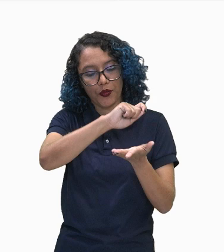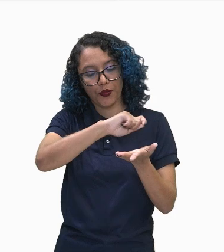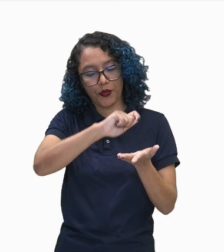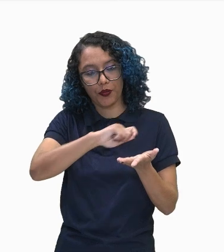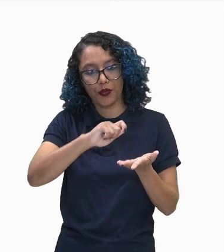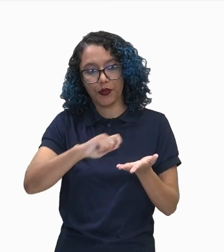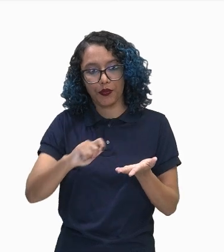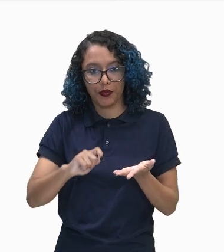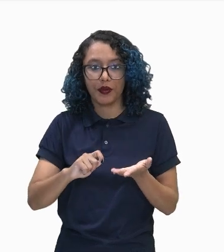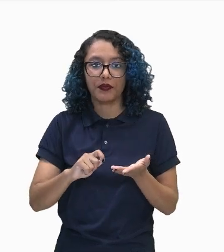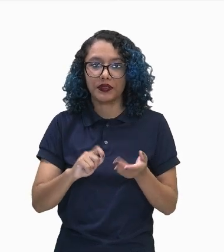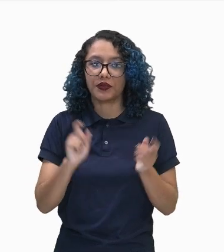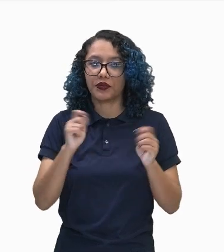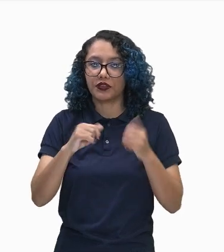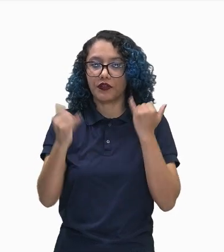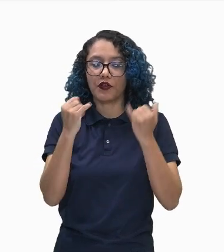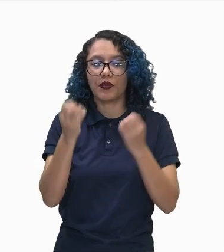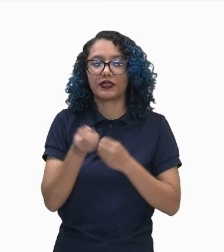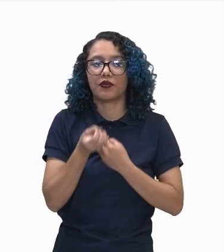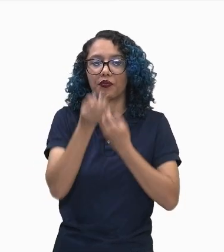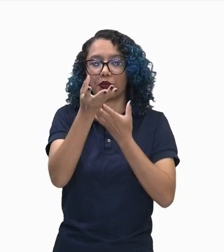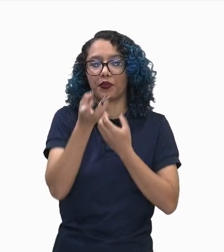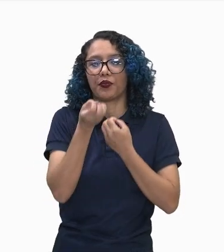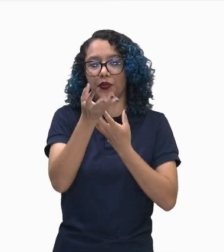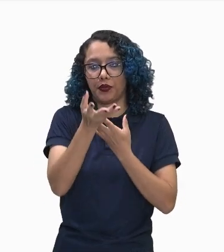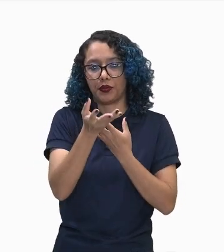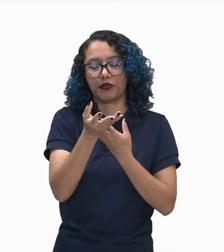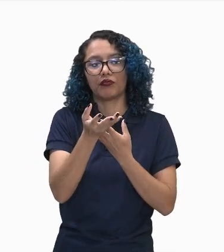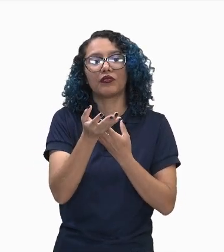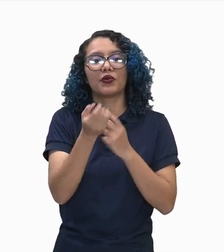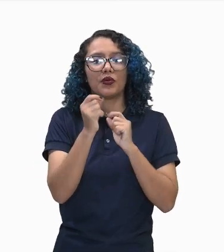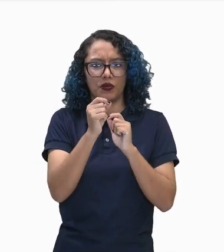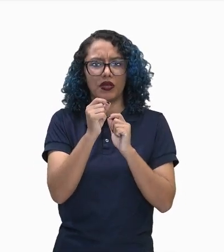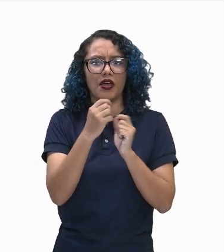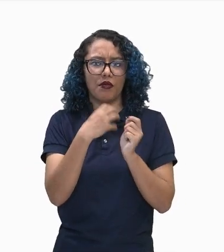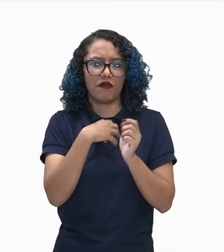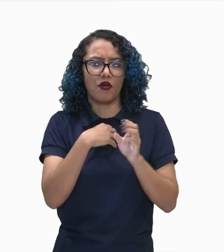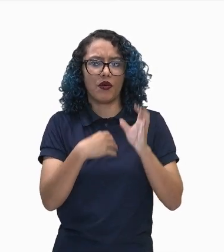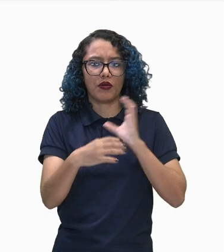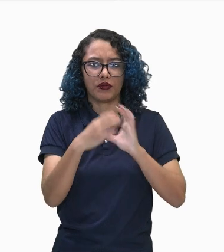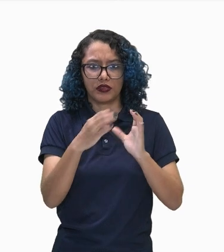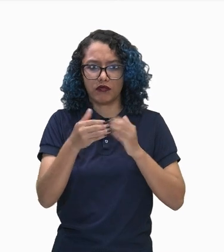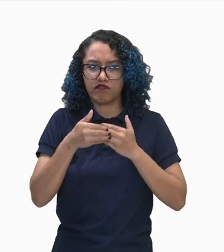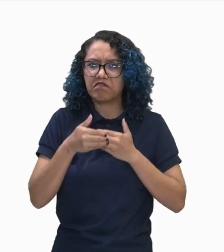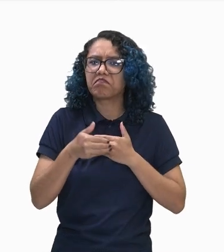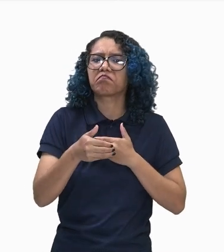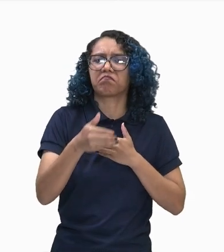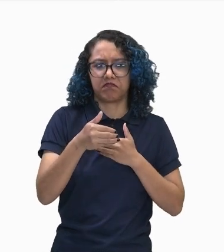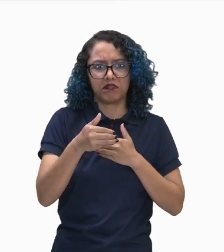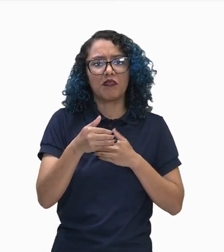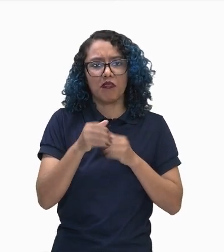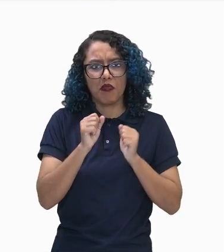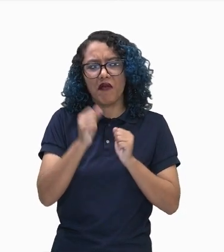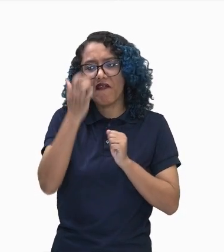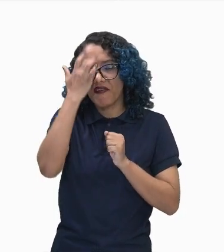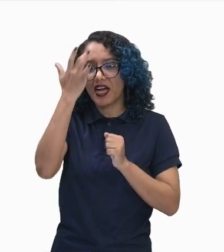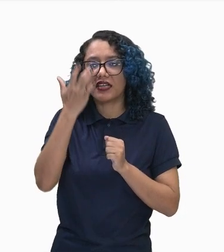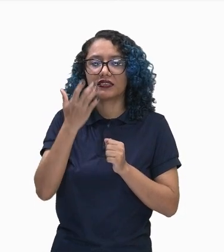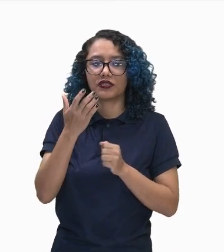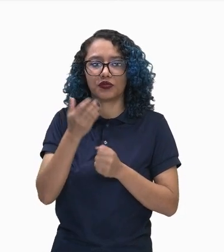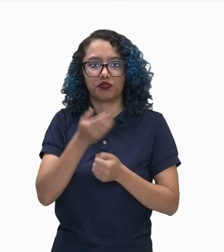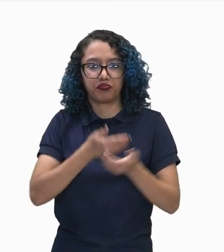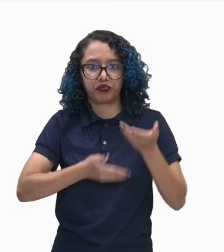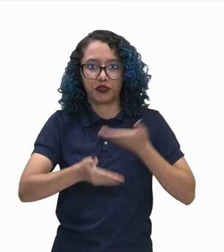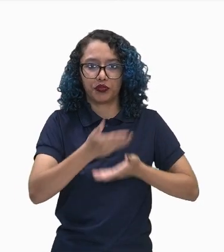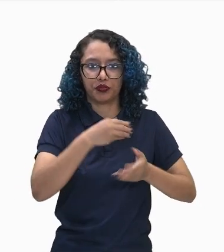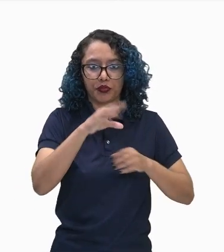de comunicação duradoura e pode ser facilmente compartilhada e armazenada. A linguagem